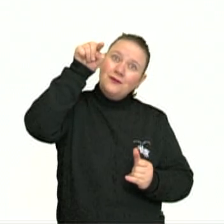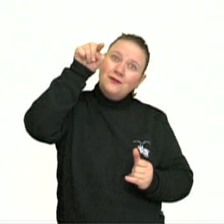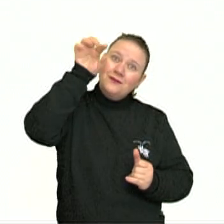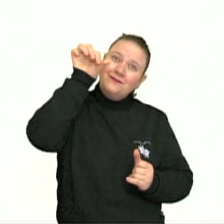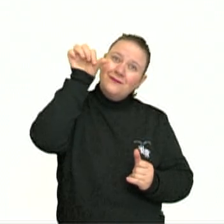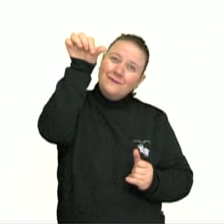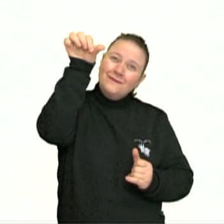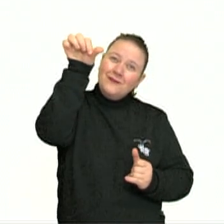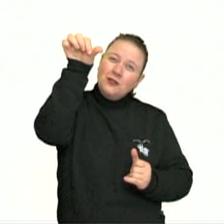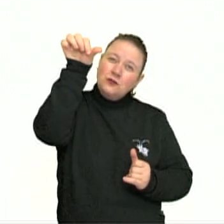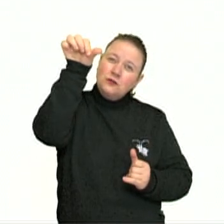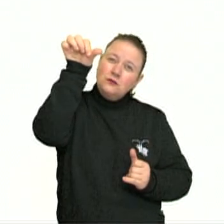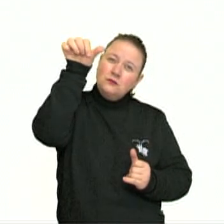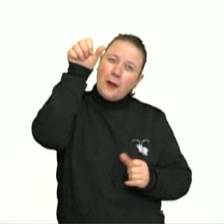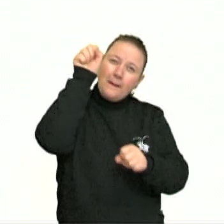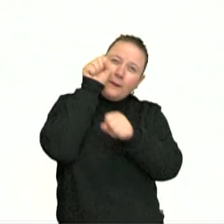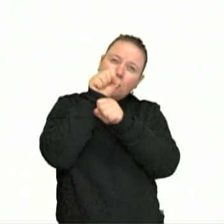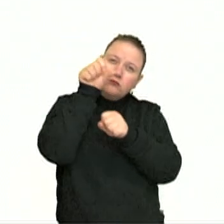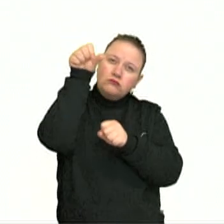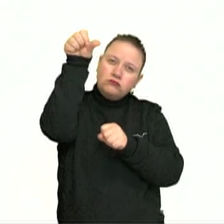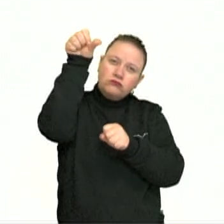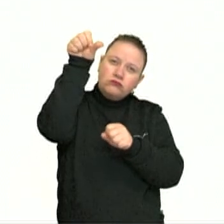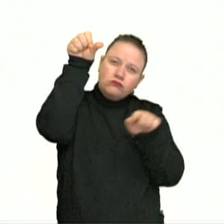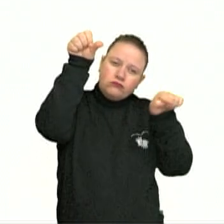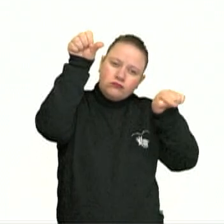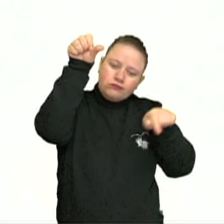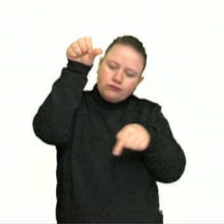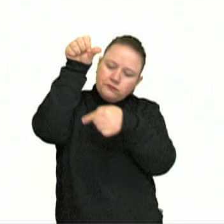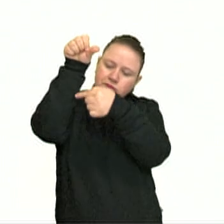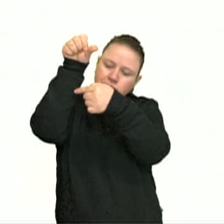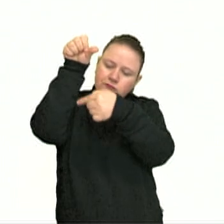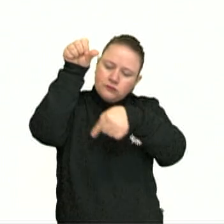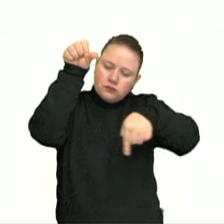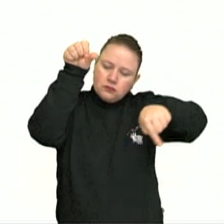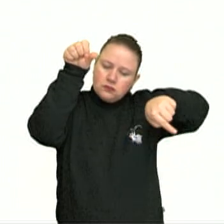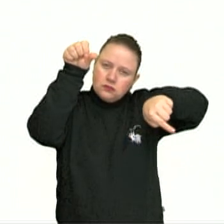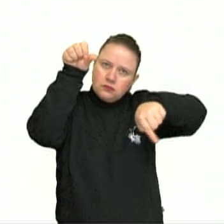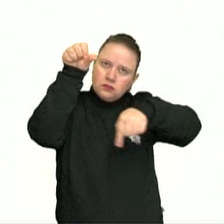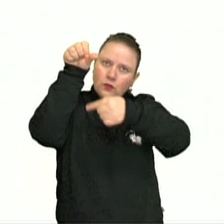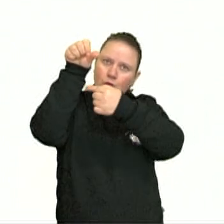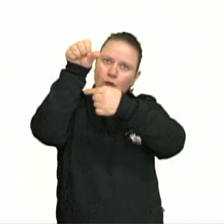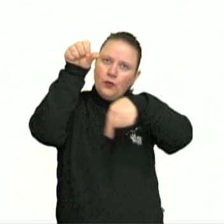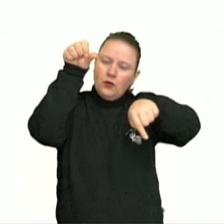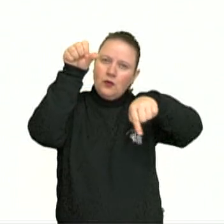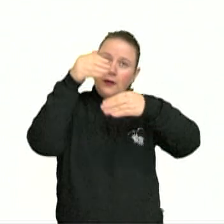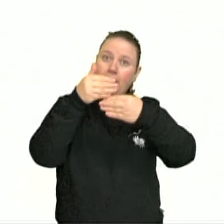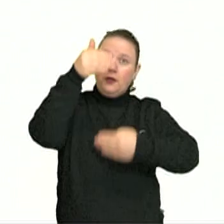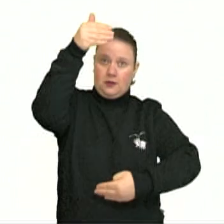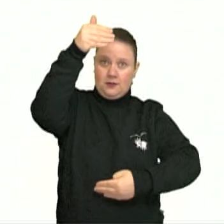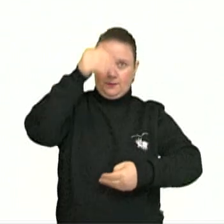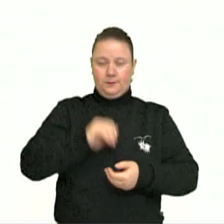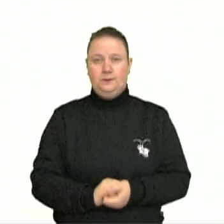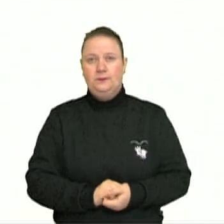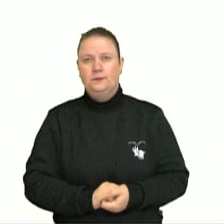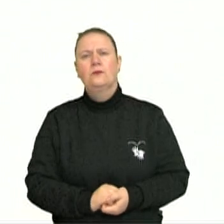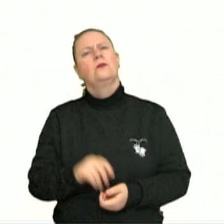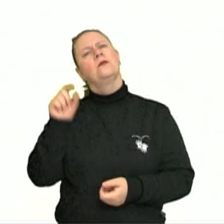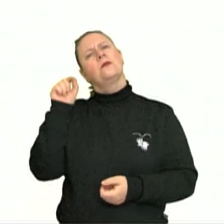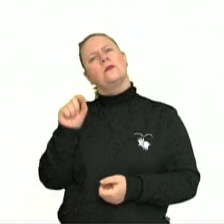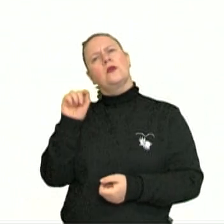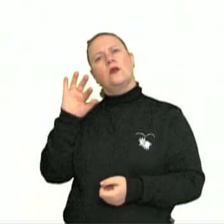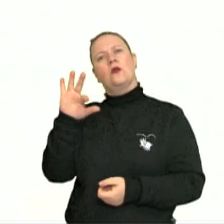teto, onde for. Então, ele está preso naquela parede ali. E o que acontece? Esse eixo, se